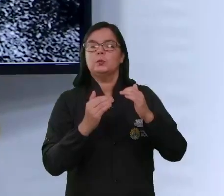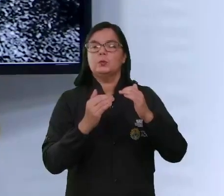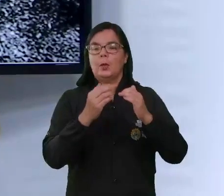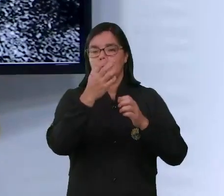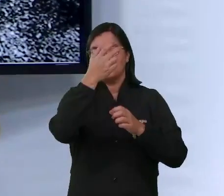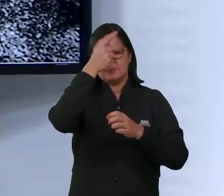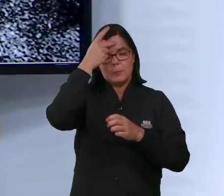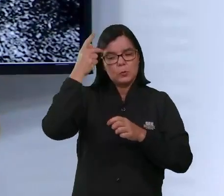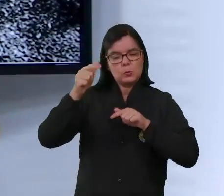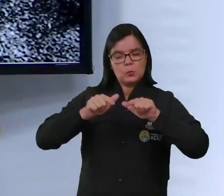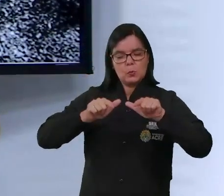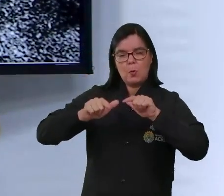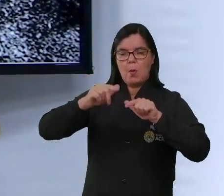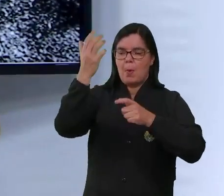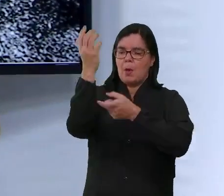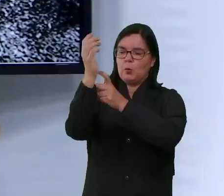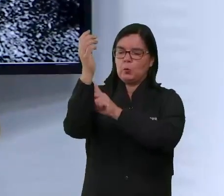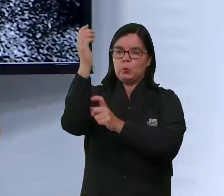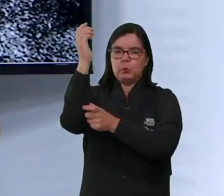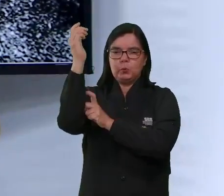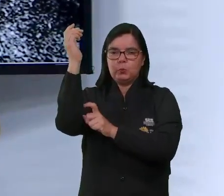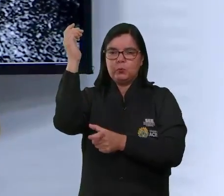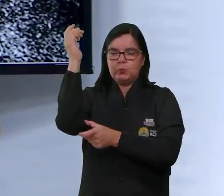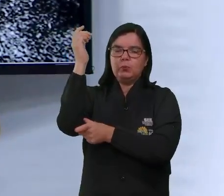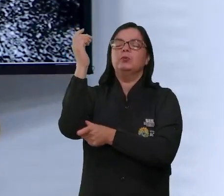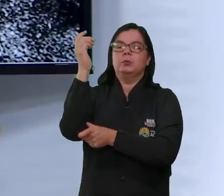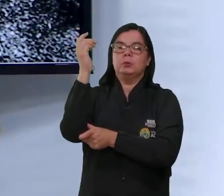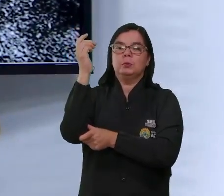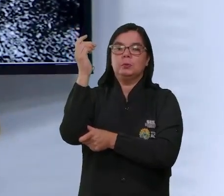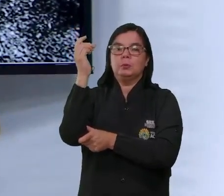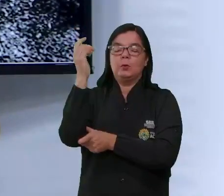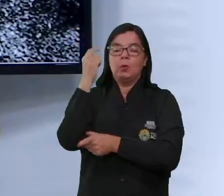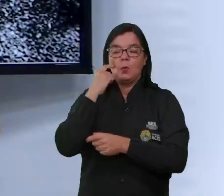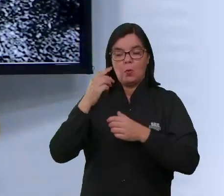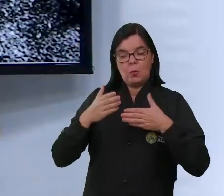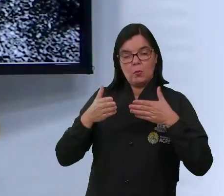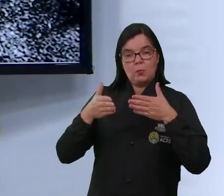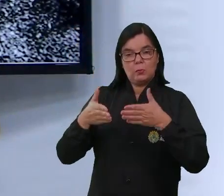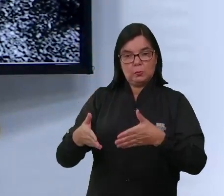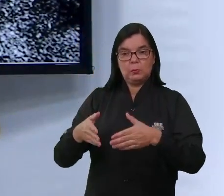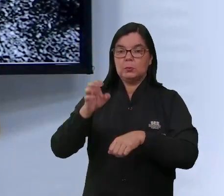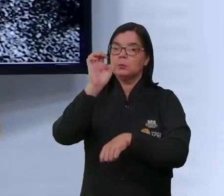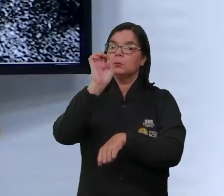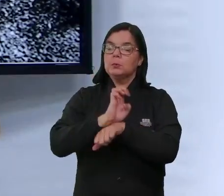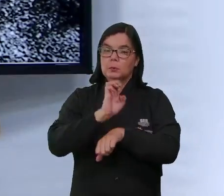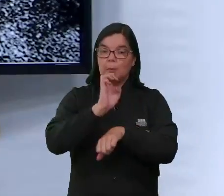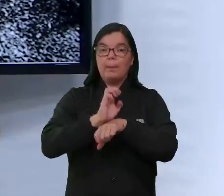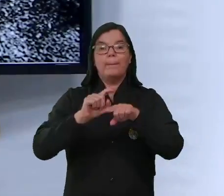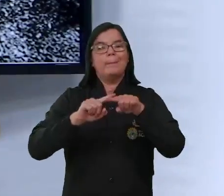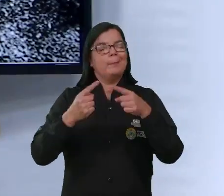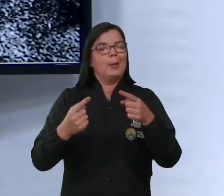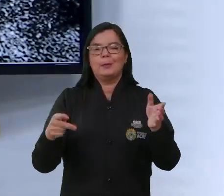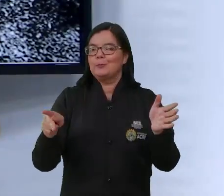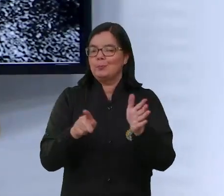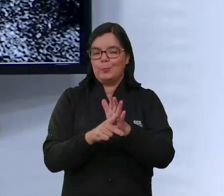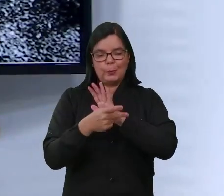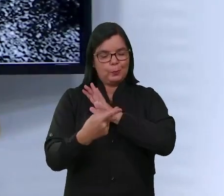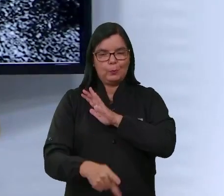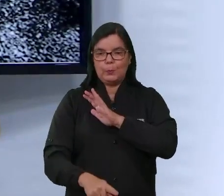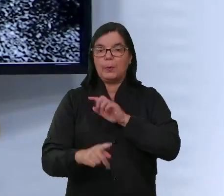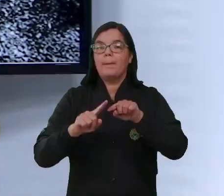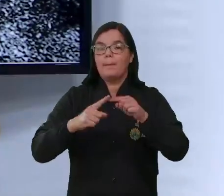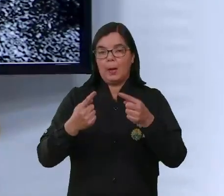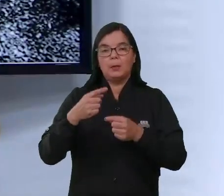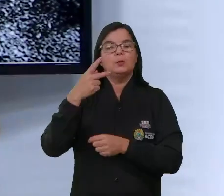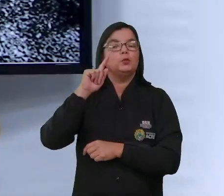né, vindo do Nordeste, aliás, seringueiro quando chegou aqui no estado, mas que não era